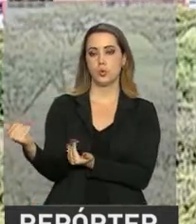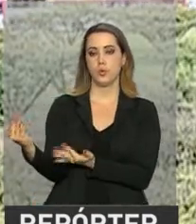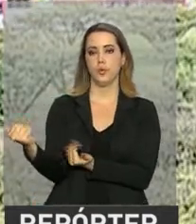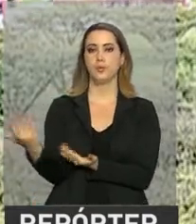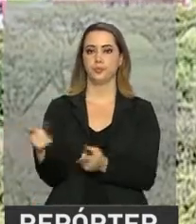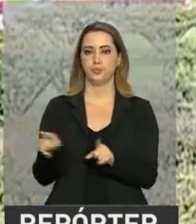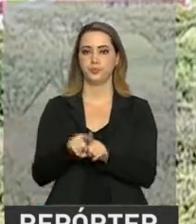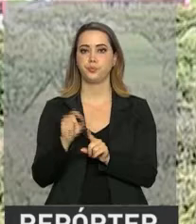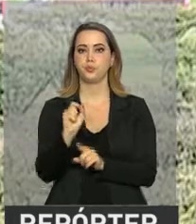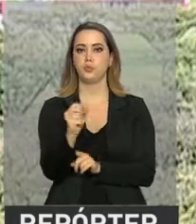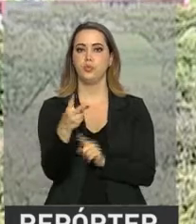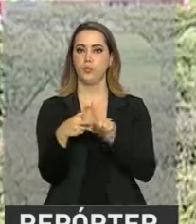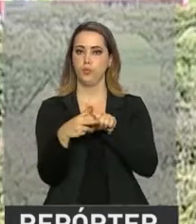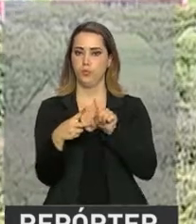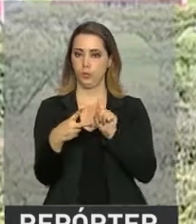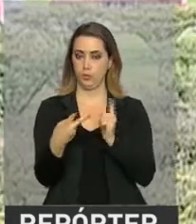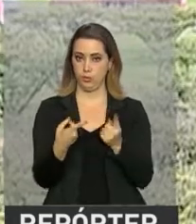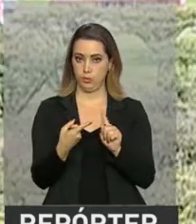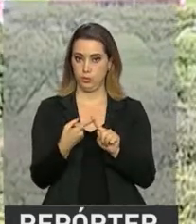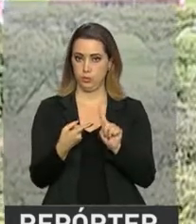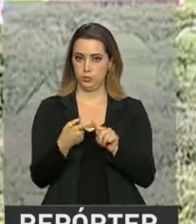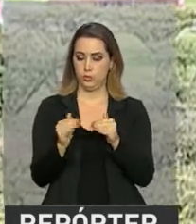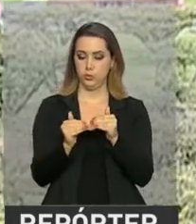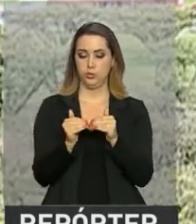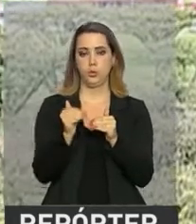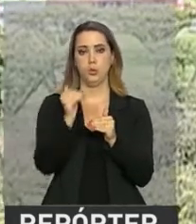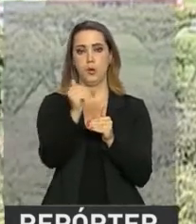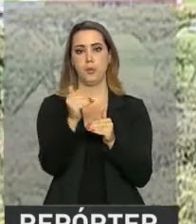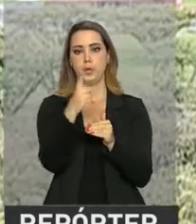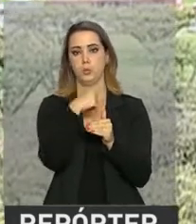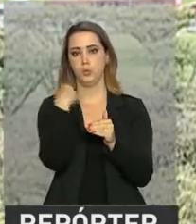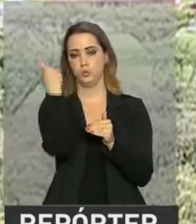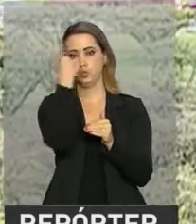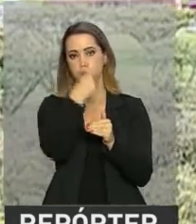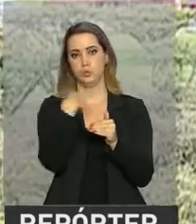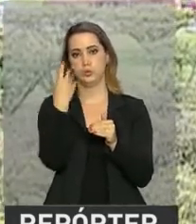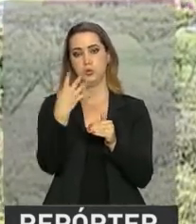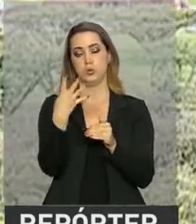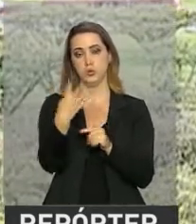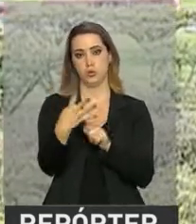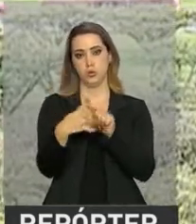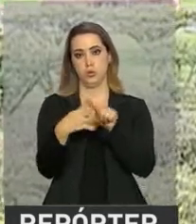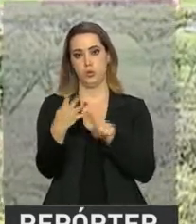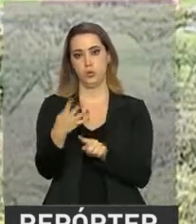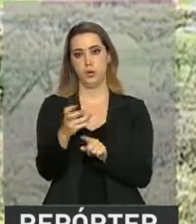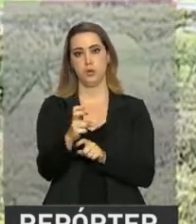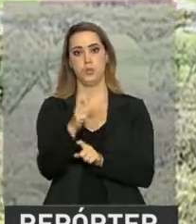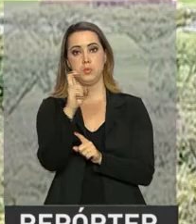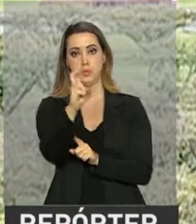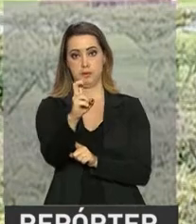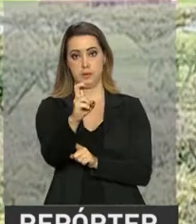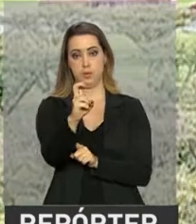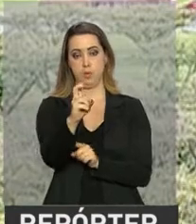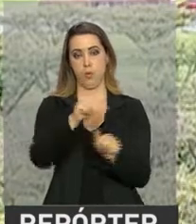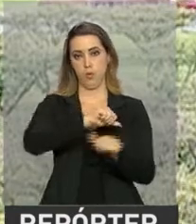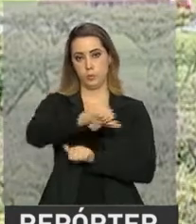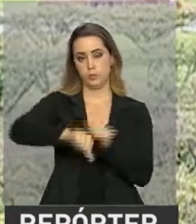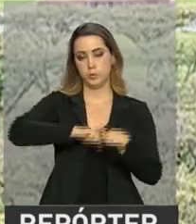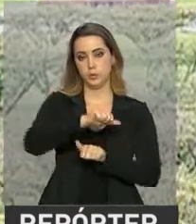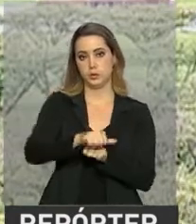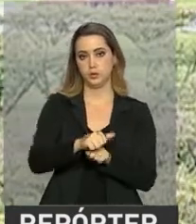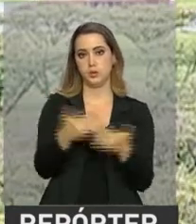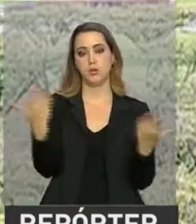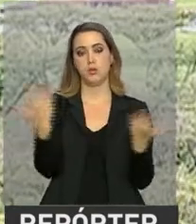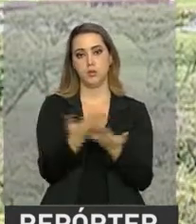duas modalidades. Um com o aumento da carga horária de 4 para 5 horas diárias e outra